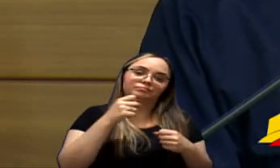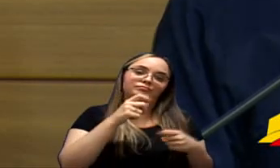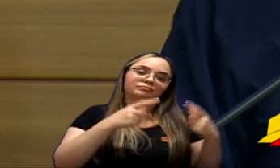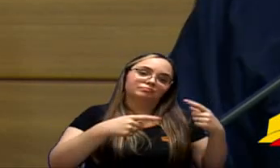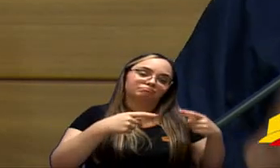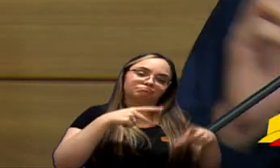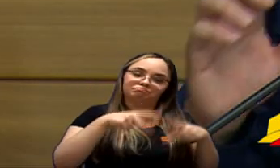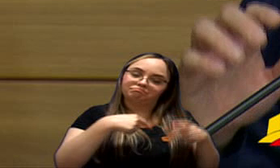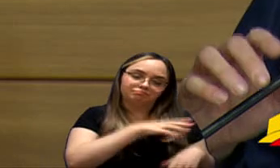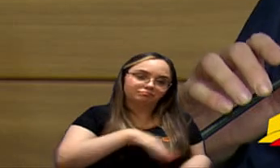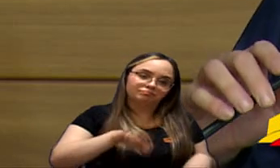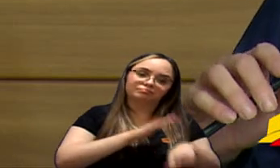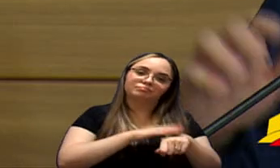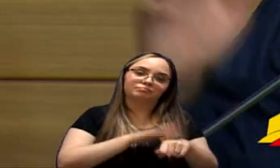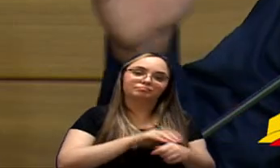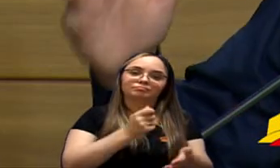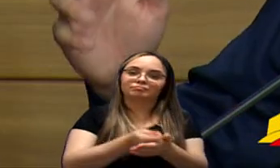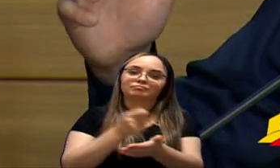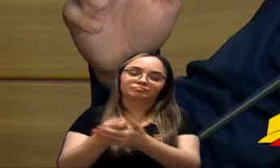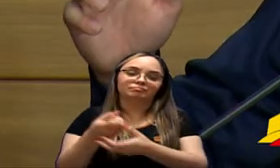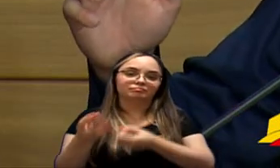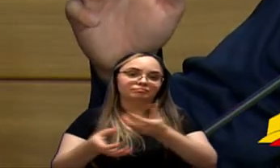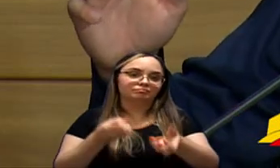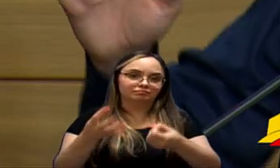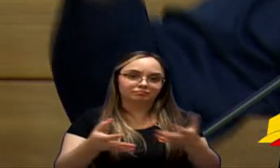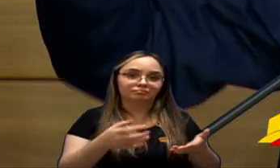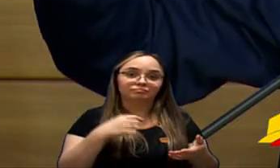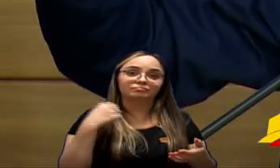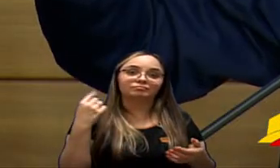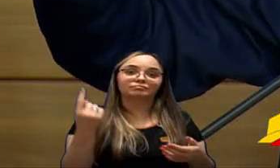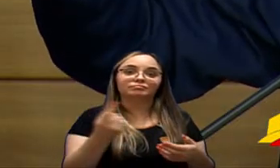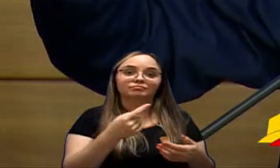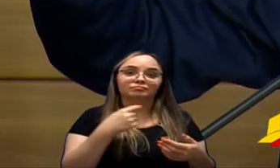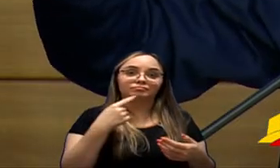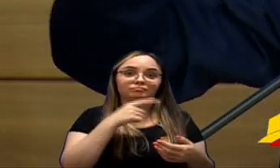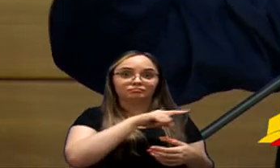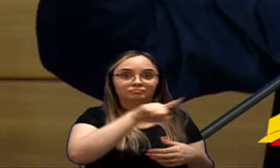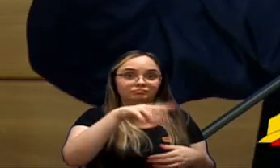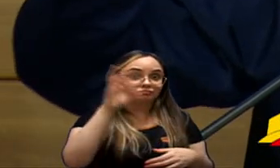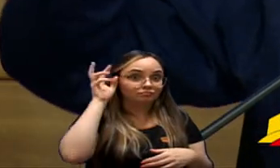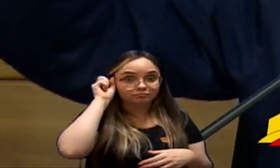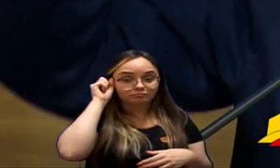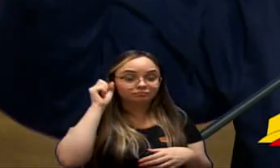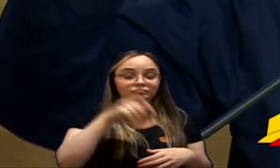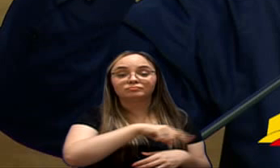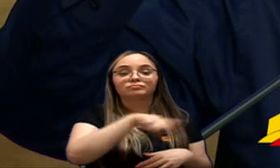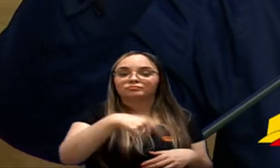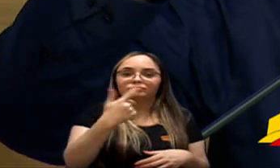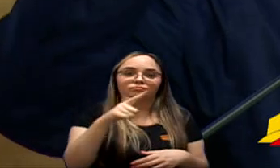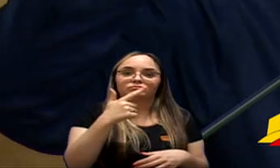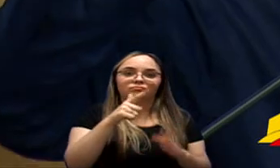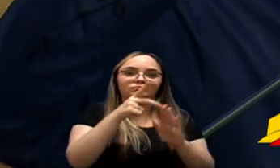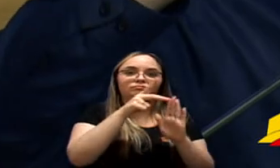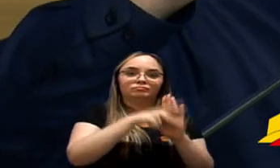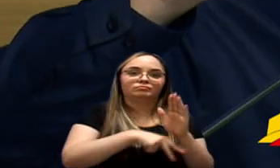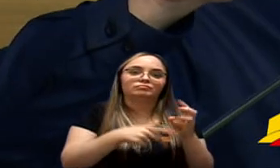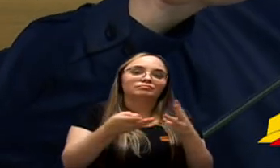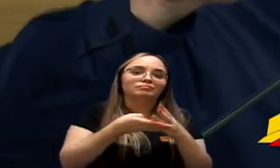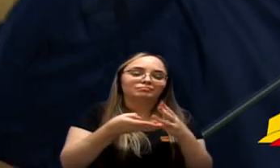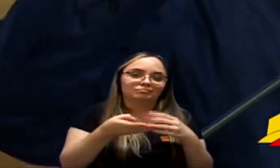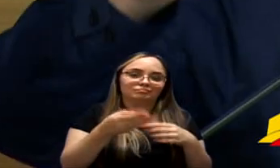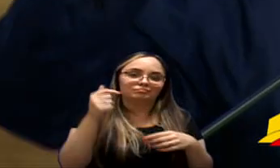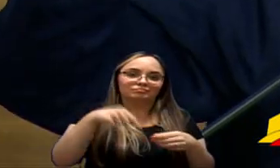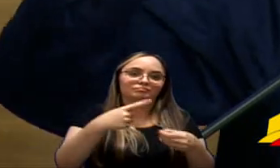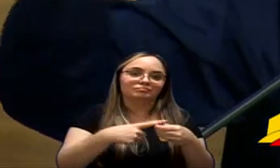creches. Com relação a um projeto de terceirização, vocês que nos ouvem, não existe projeto de terceirização